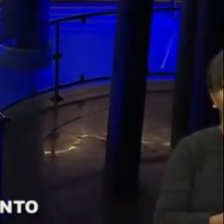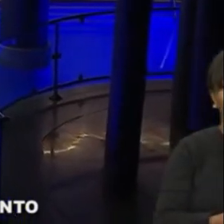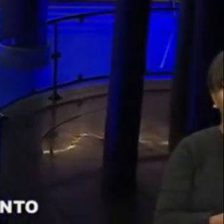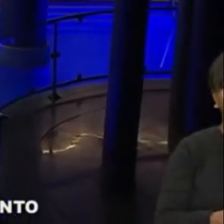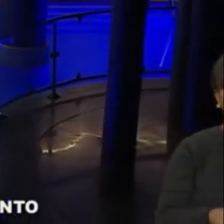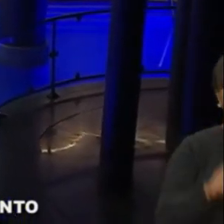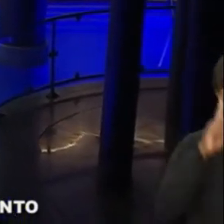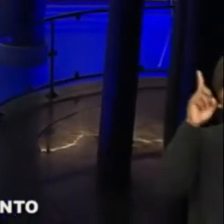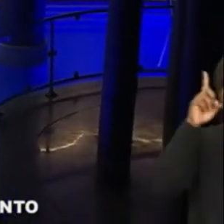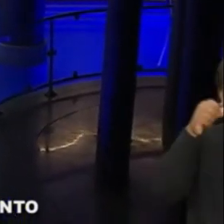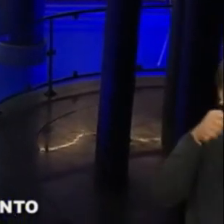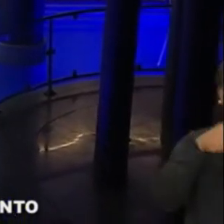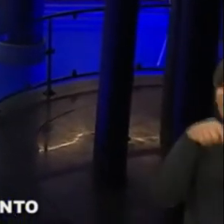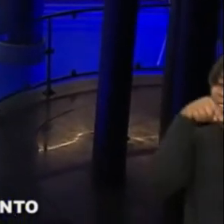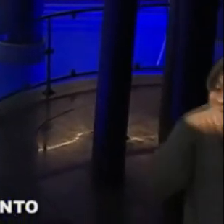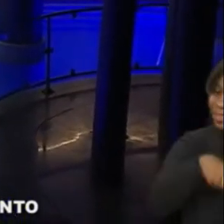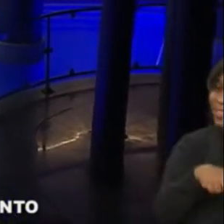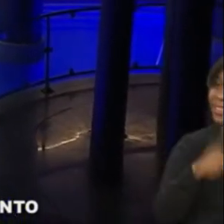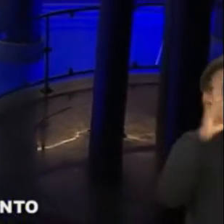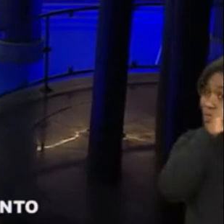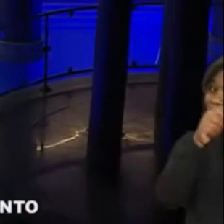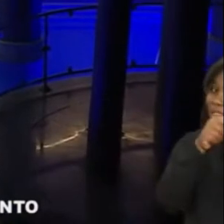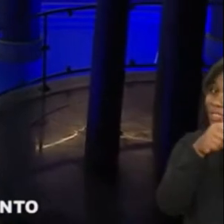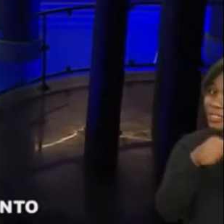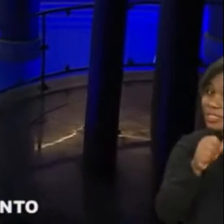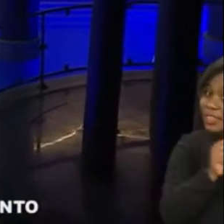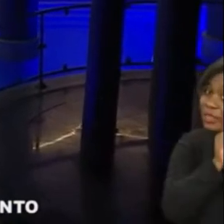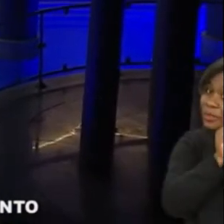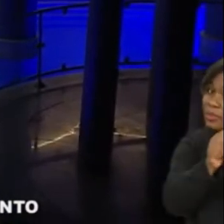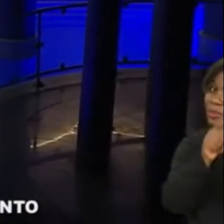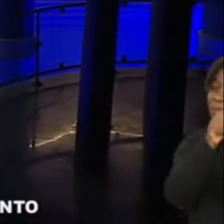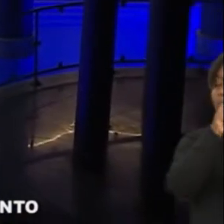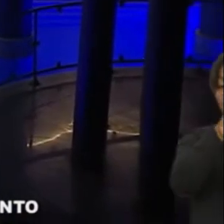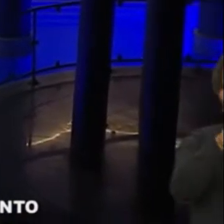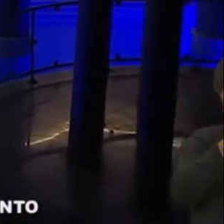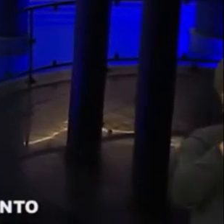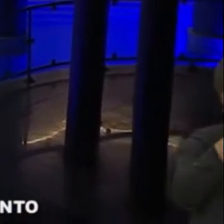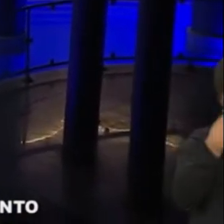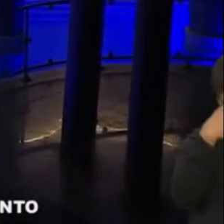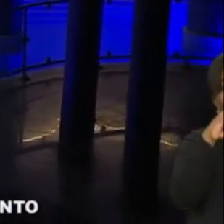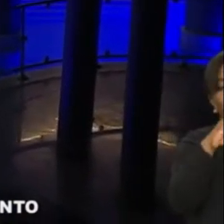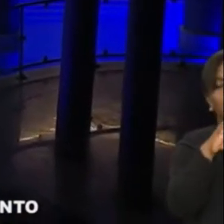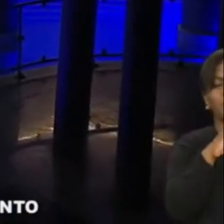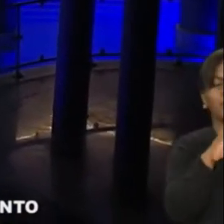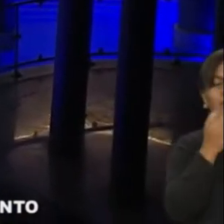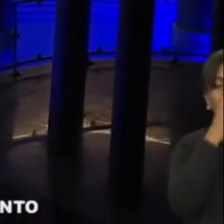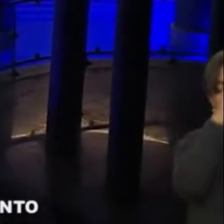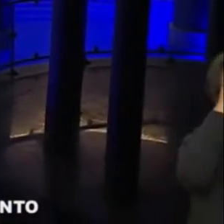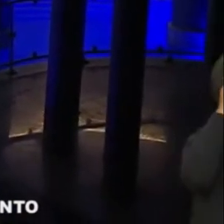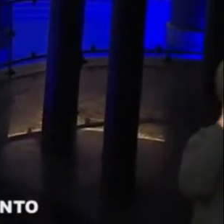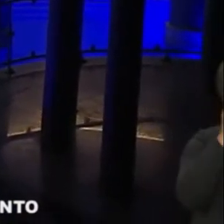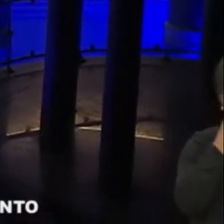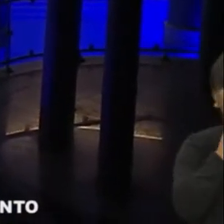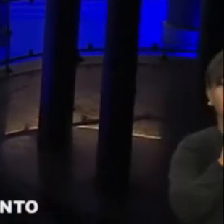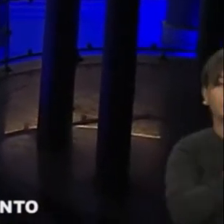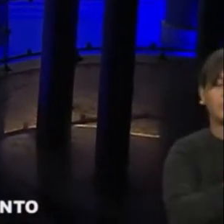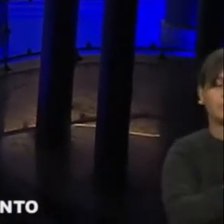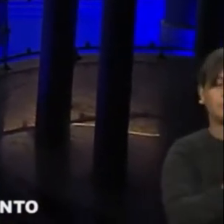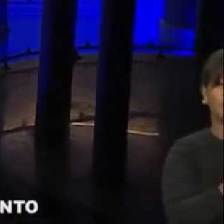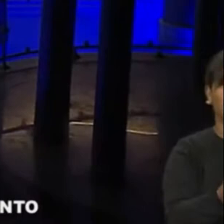Deus está aqui, Deus está aí com você. Na sua casa, no hospital, no presídio.